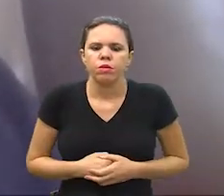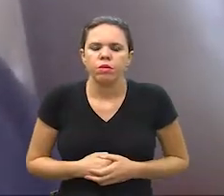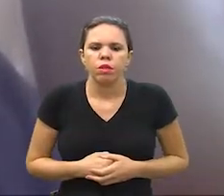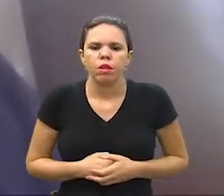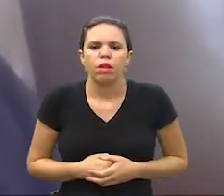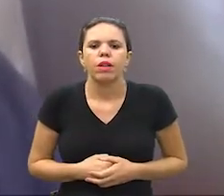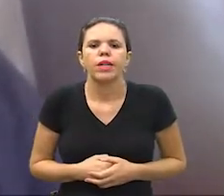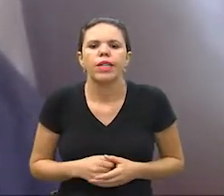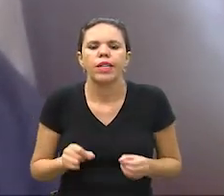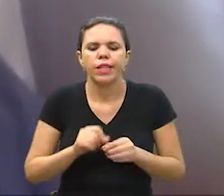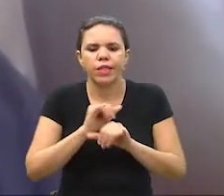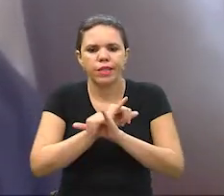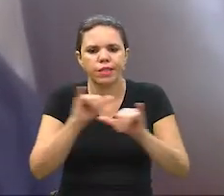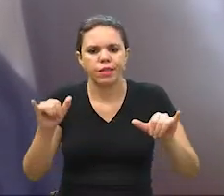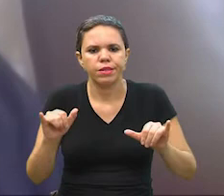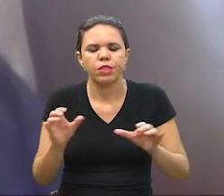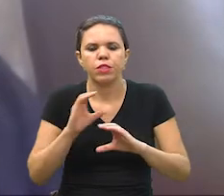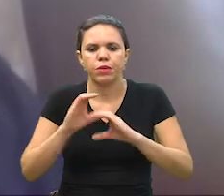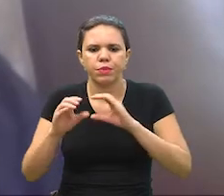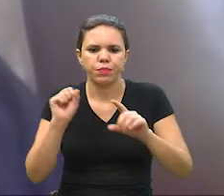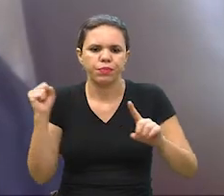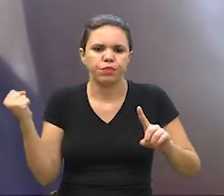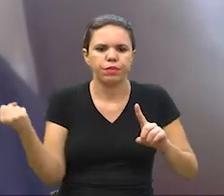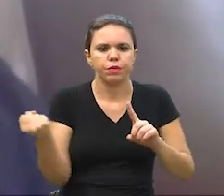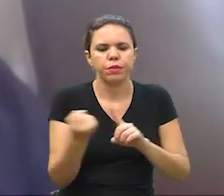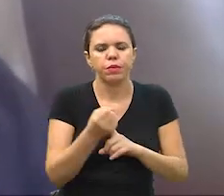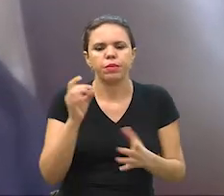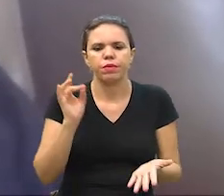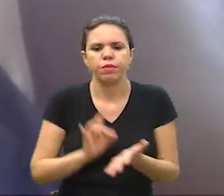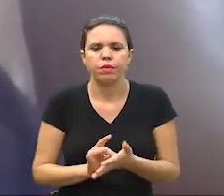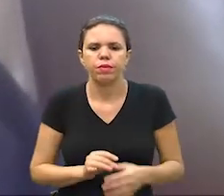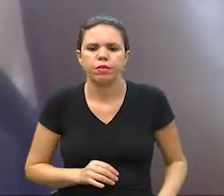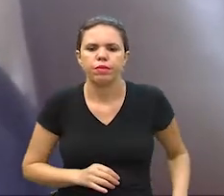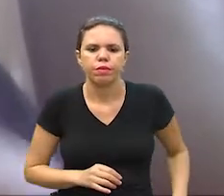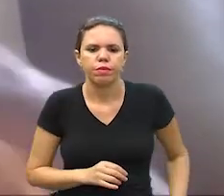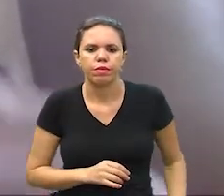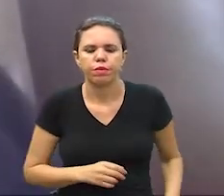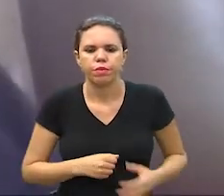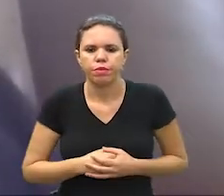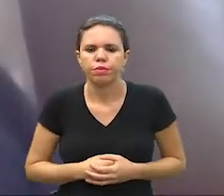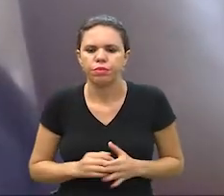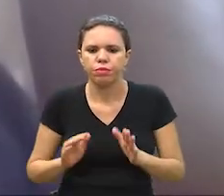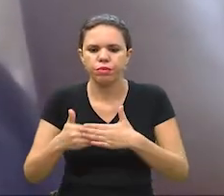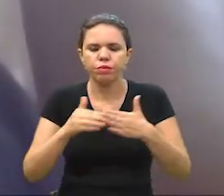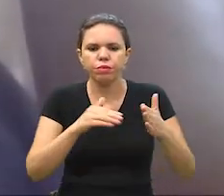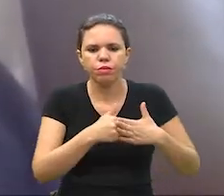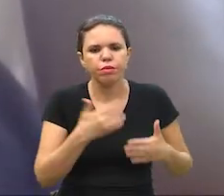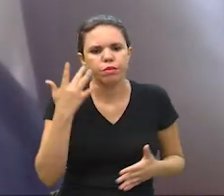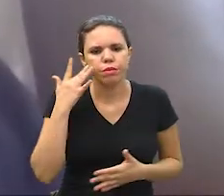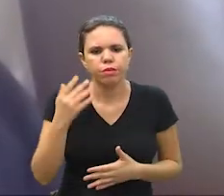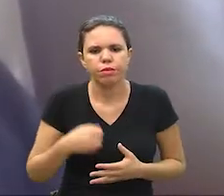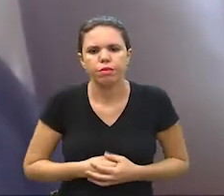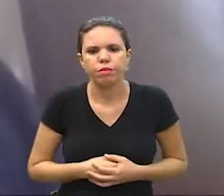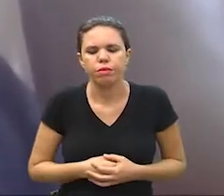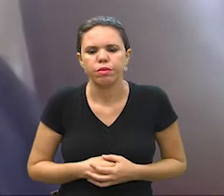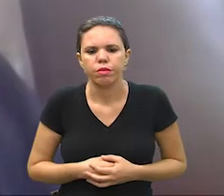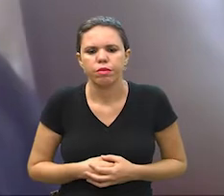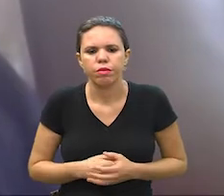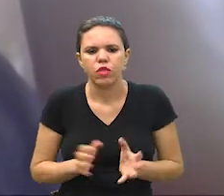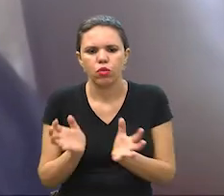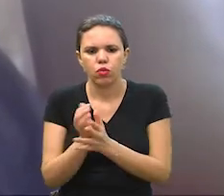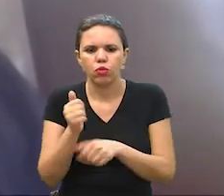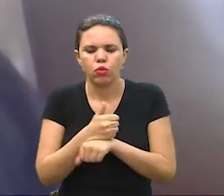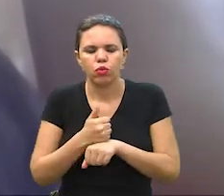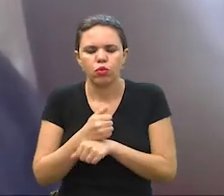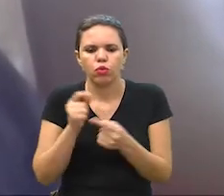Então, fazer uma campanha de comunicação social mais efetiva. Então, fechando, eu acho assim, o comitê tem